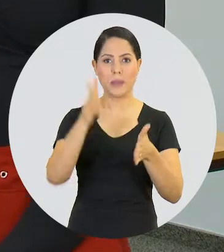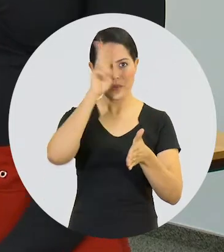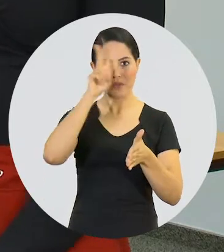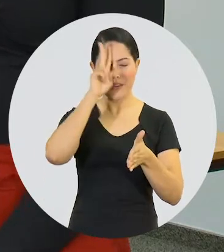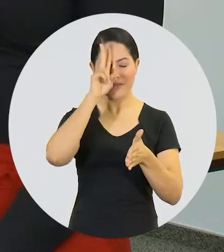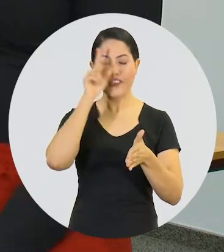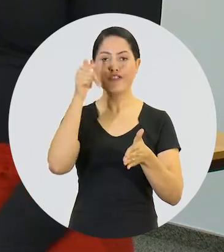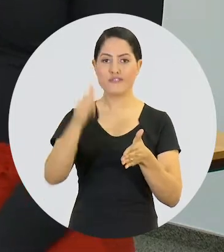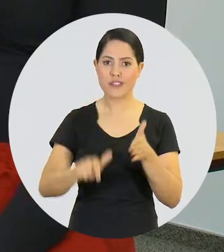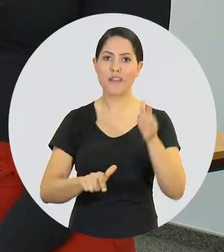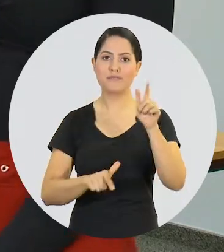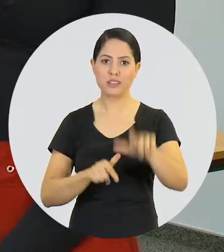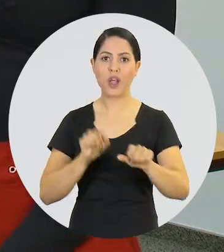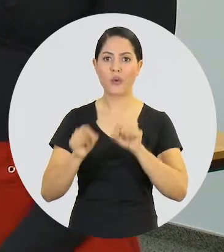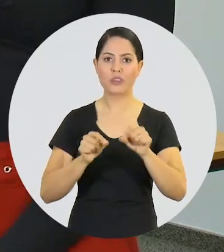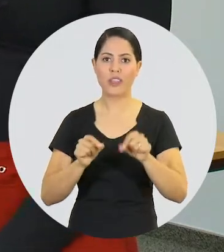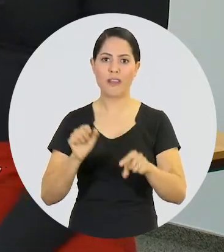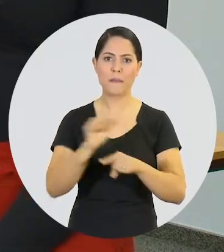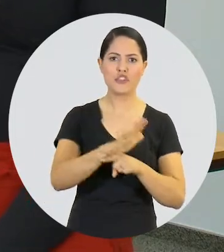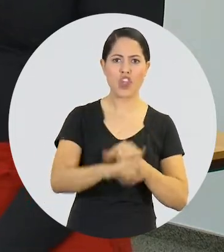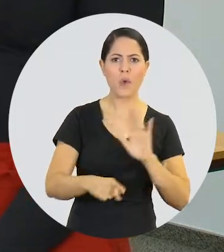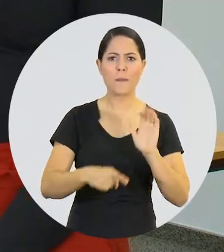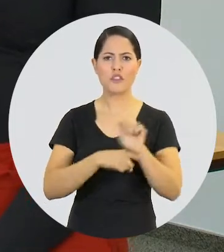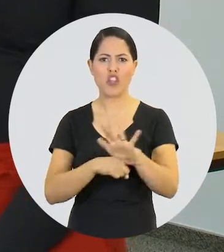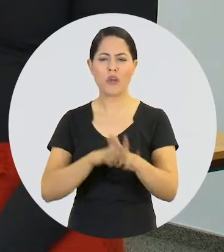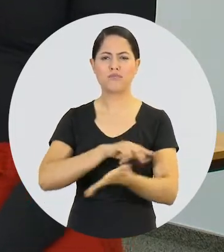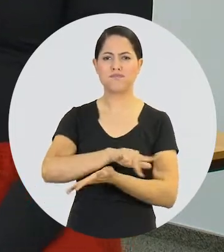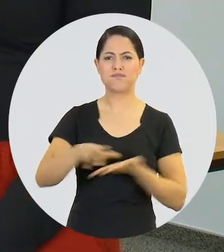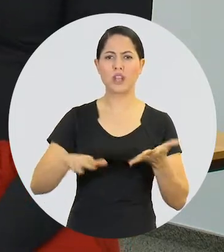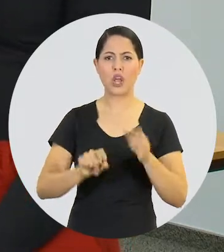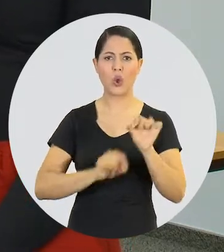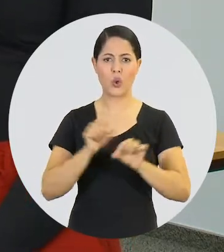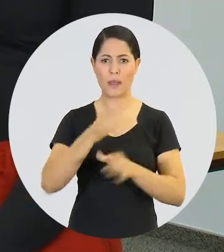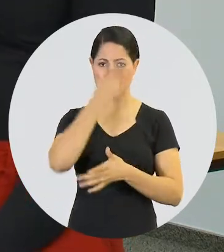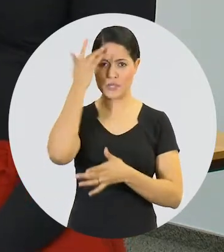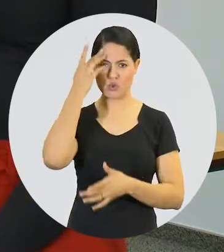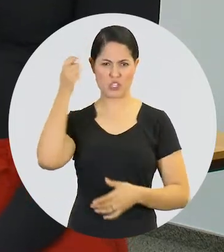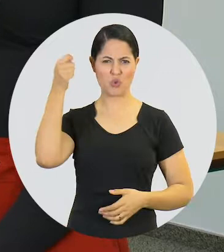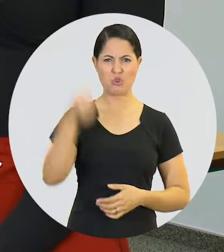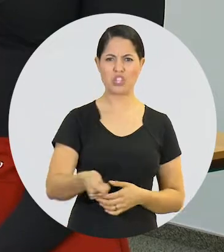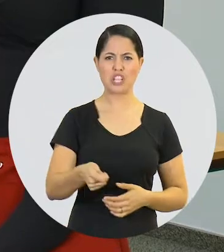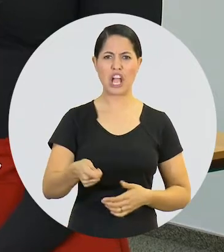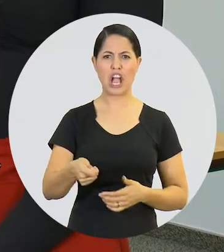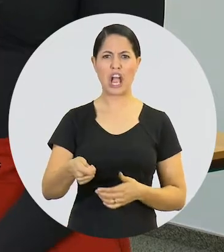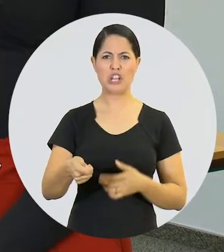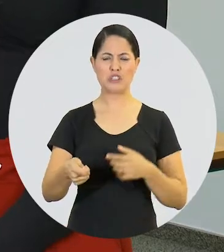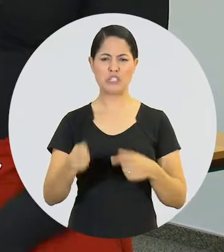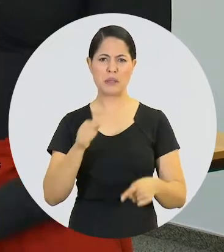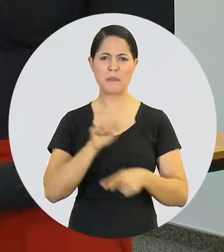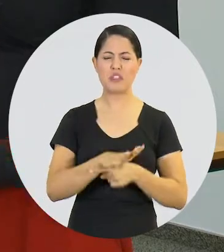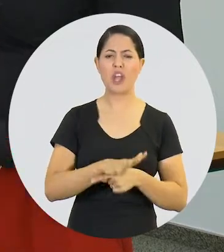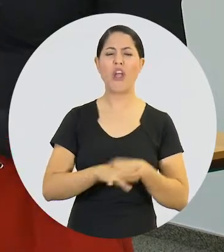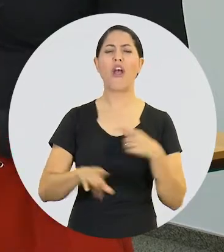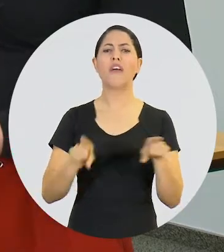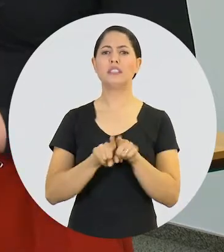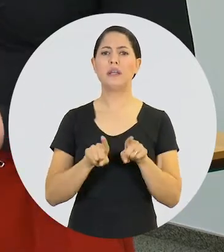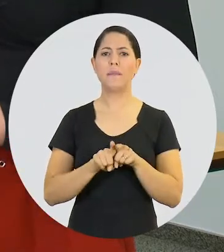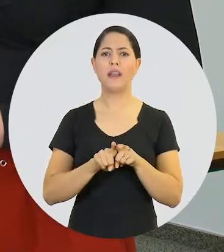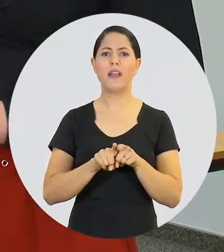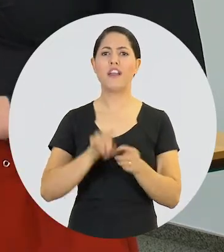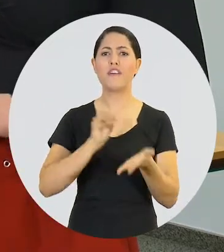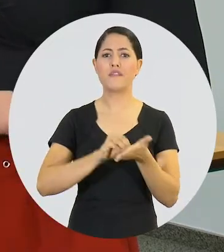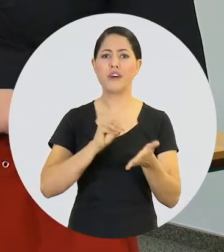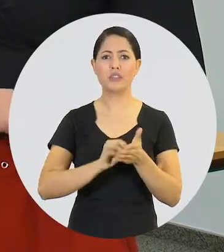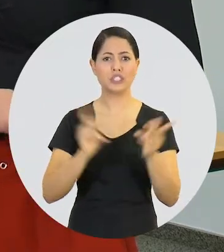foi interrompida várias vezes por surtos autoritários, por incapacidade nossa de fortalecer as